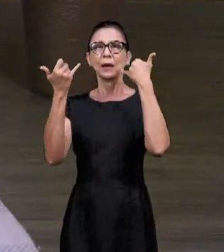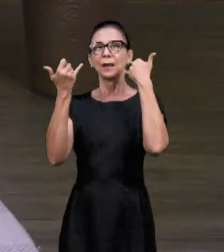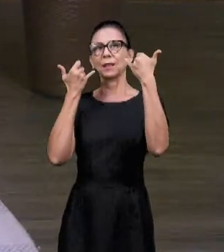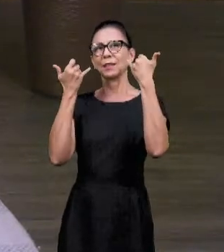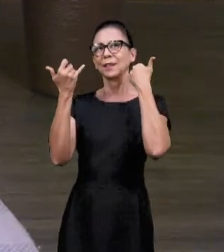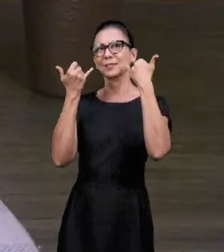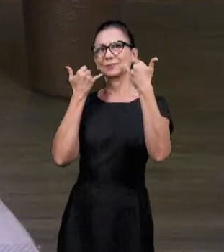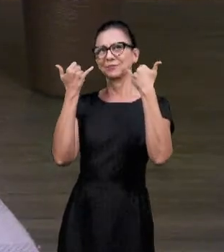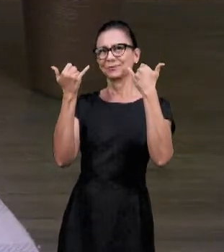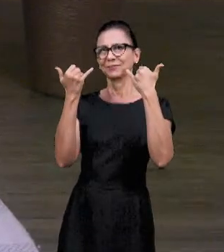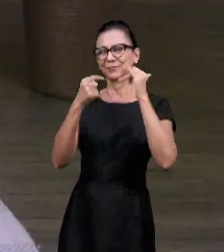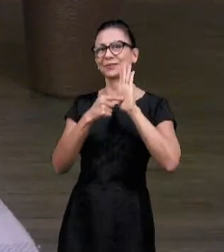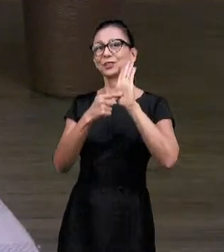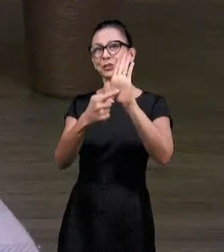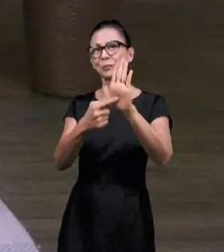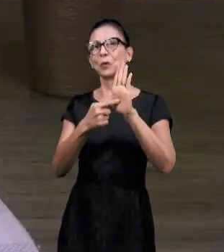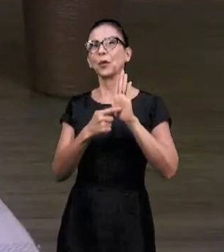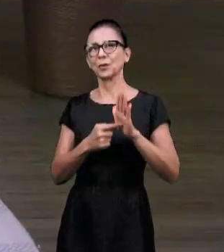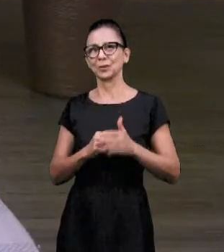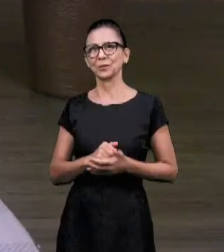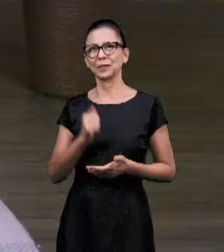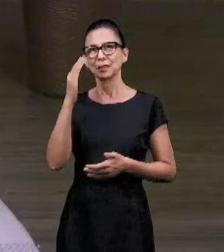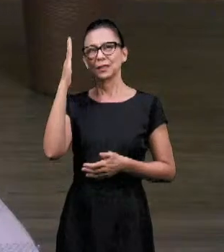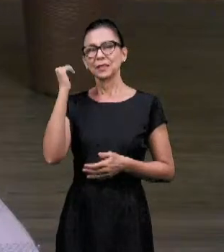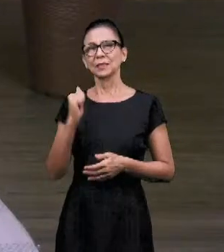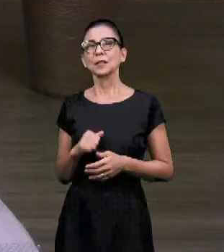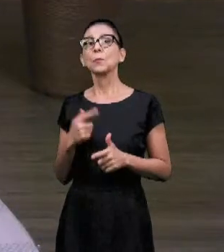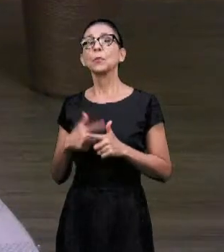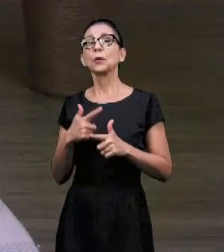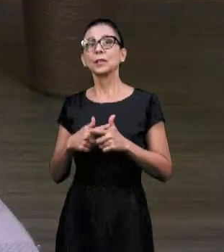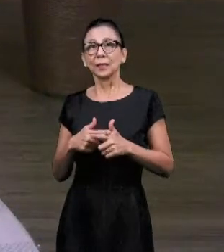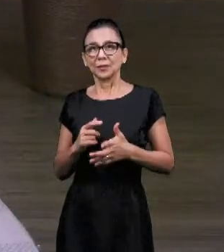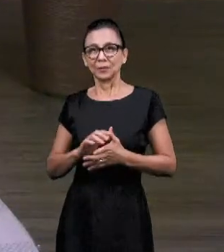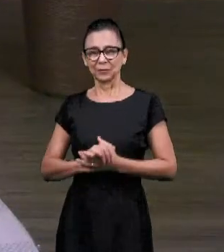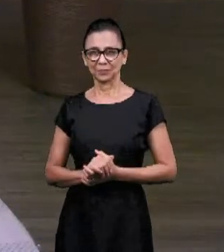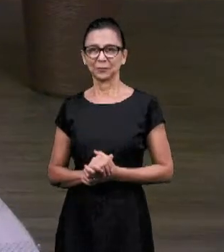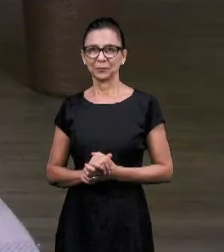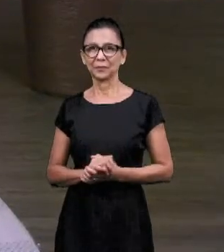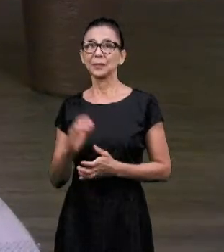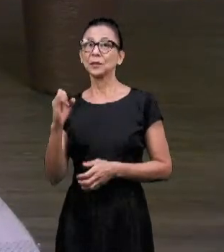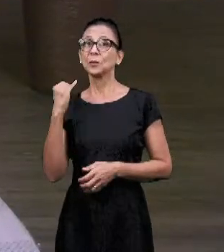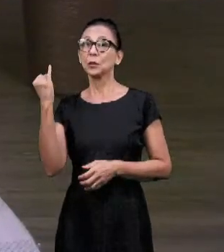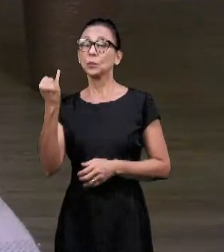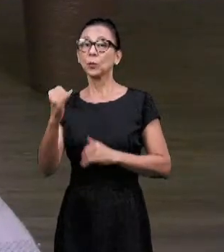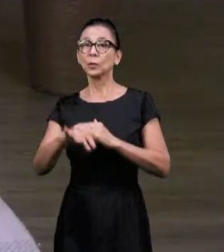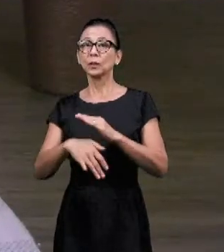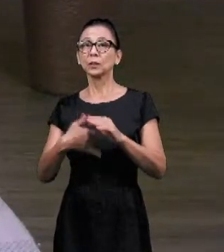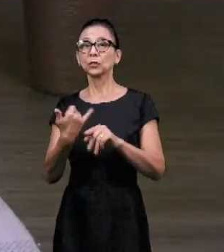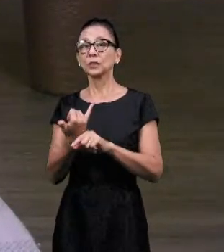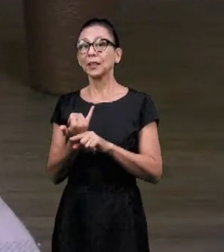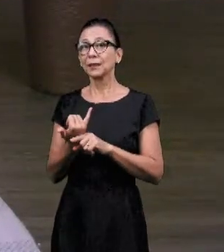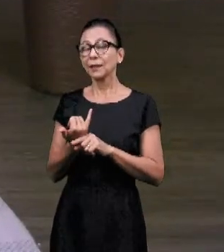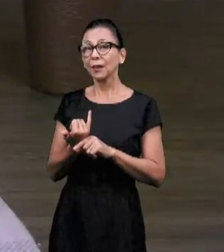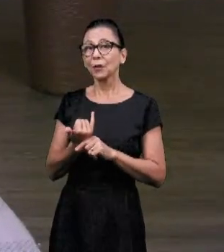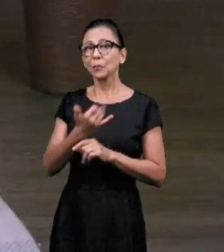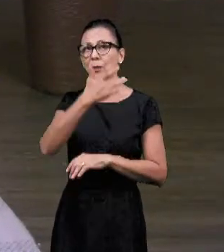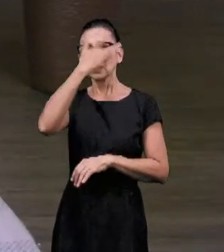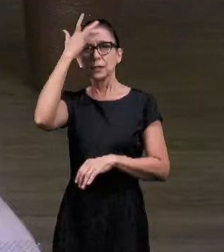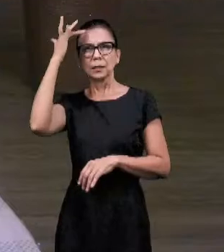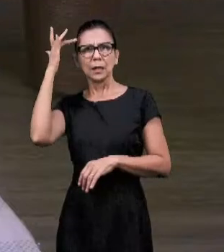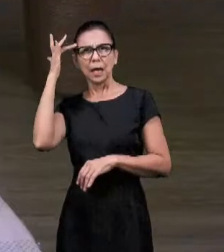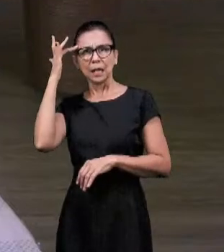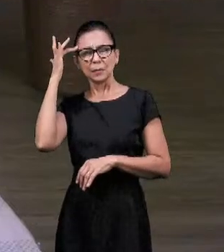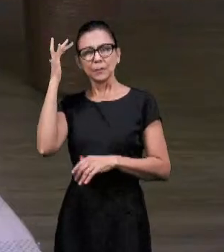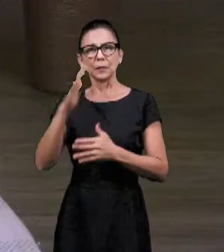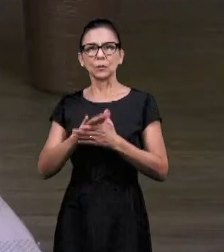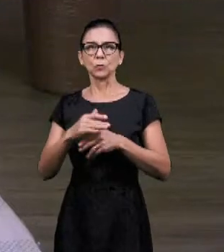por que isso acontece? Porque aquele canal tem relevância. Sabe por que ele tem relevância? Pelo número de pessoas que segue, pelo número de pessoas que